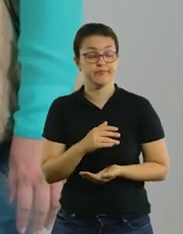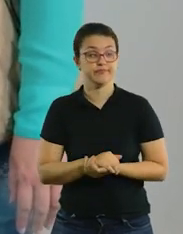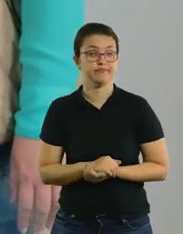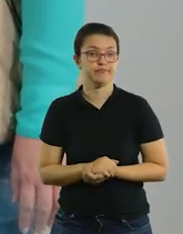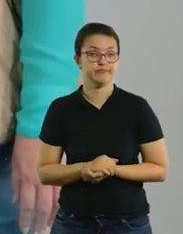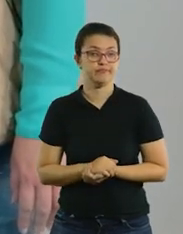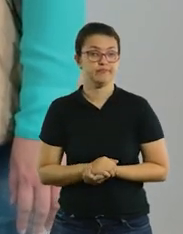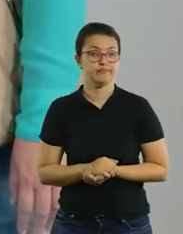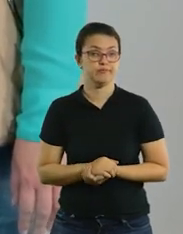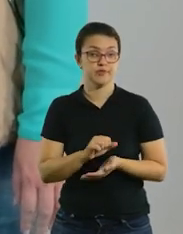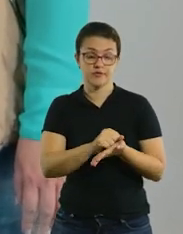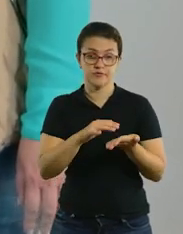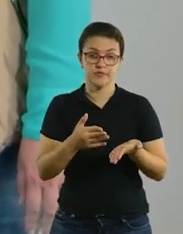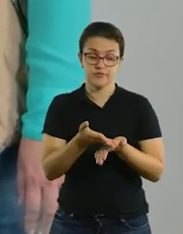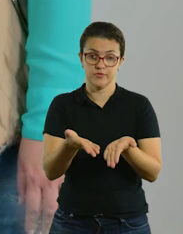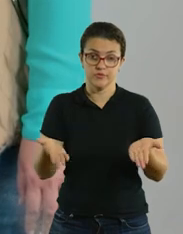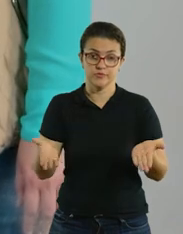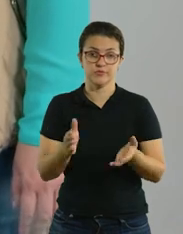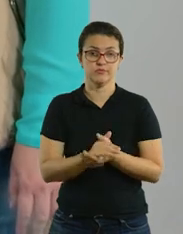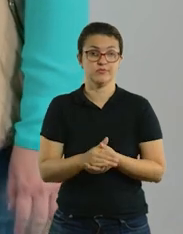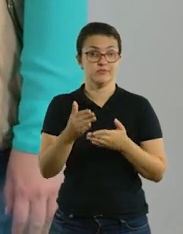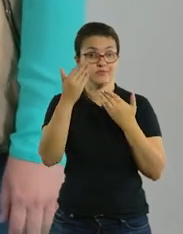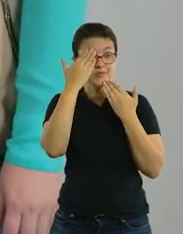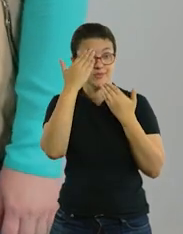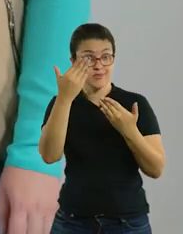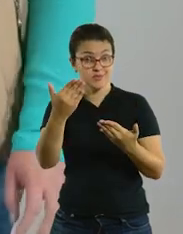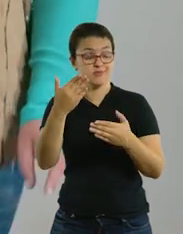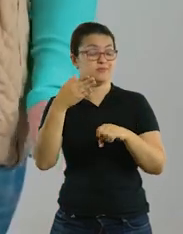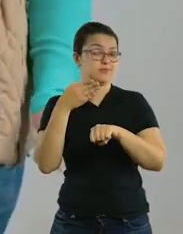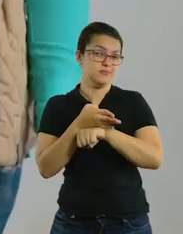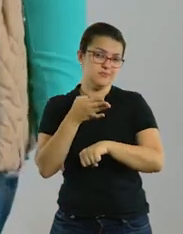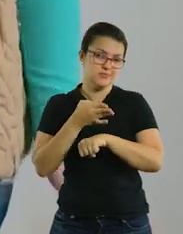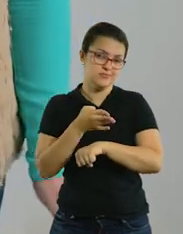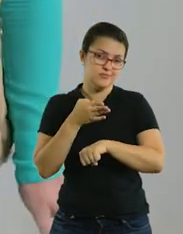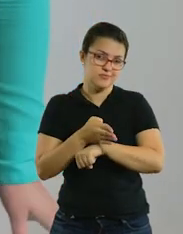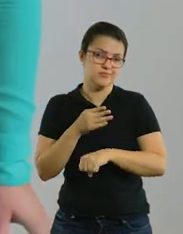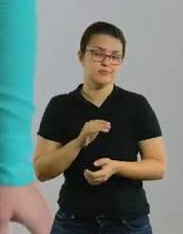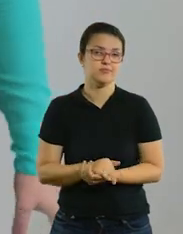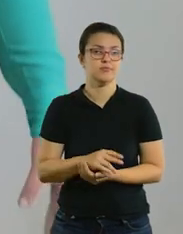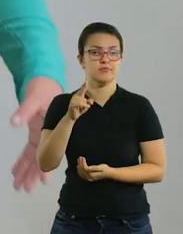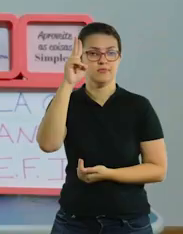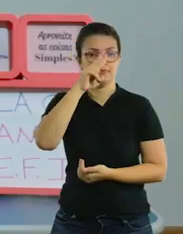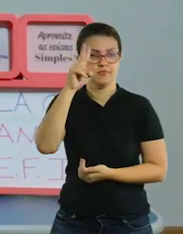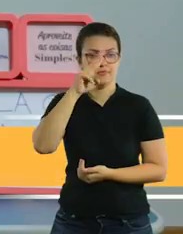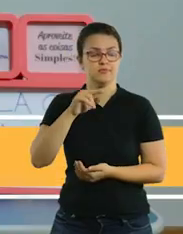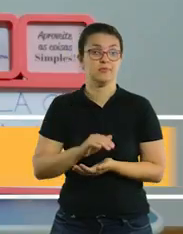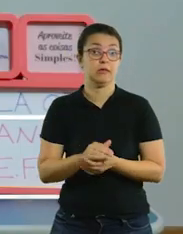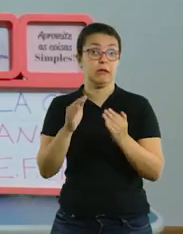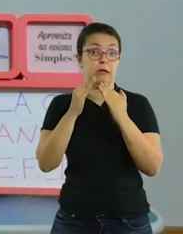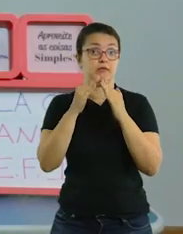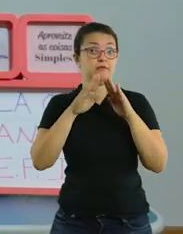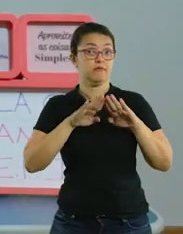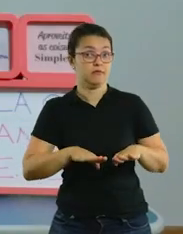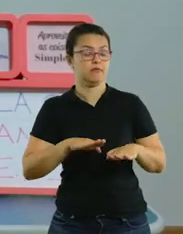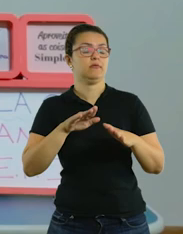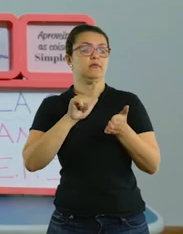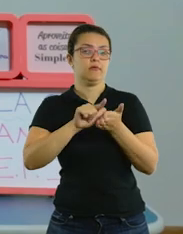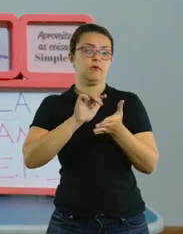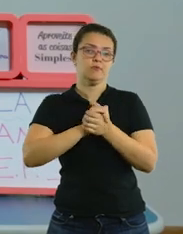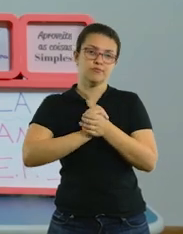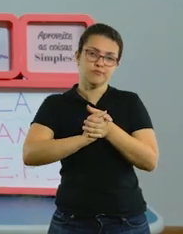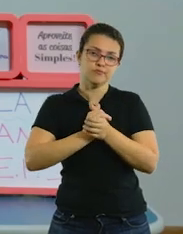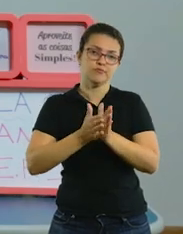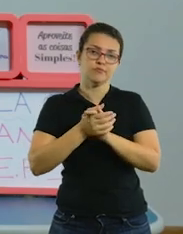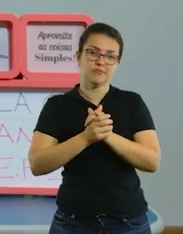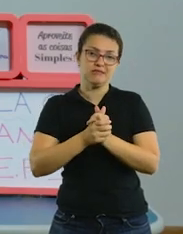Bom, pessoal, essas foram as atividades de hoje. Eu agradeço a participação de vocês. Não esqueça, fiquem em casa,